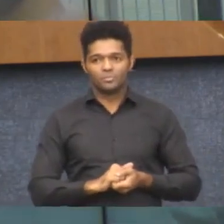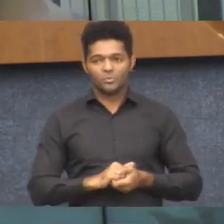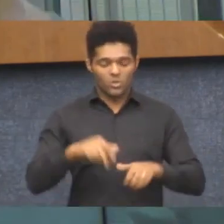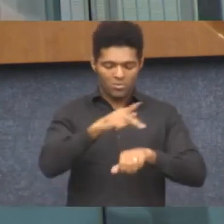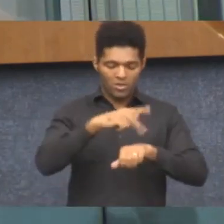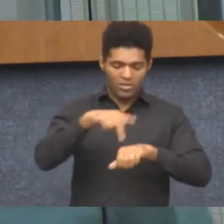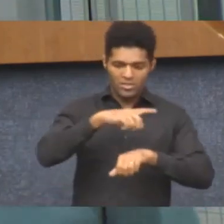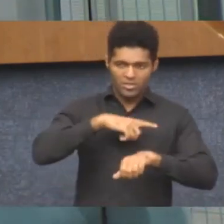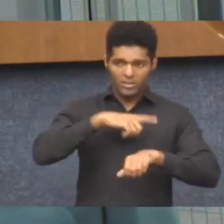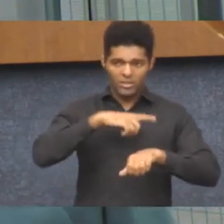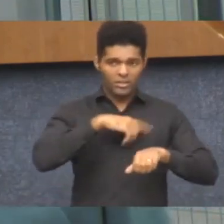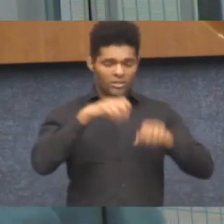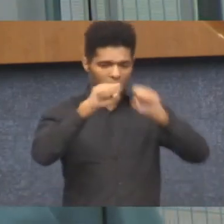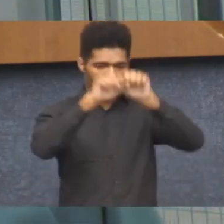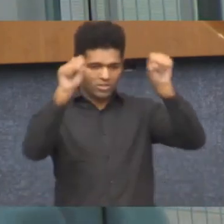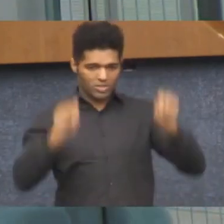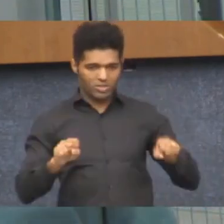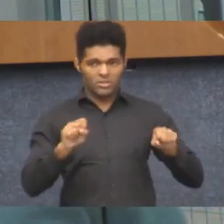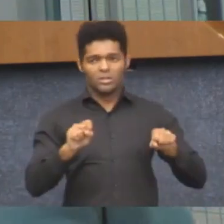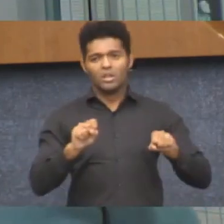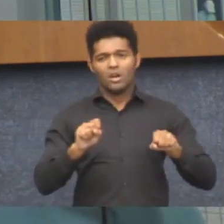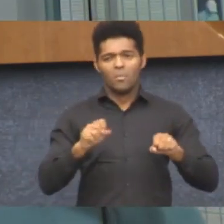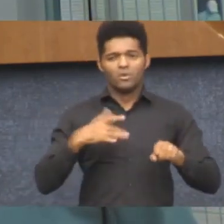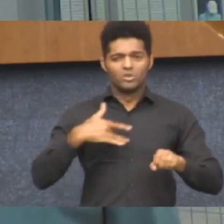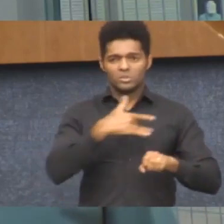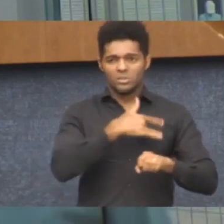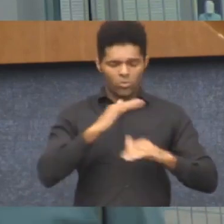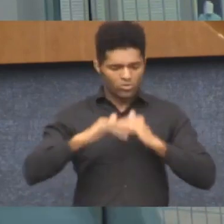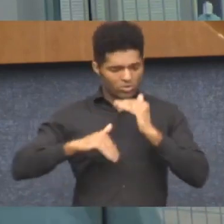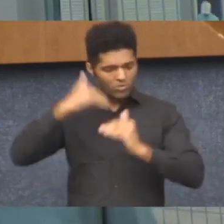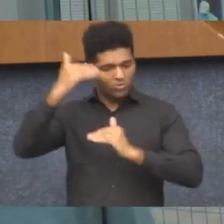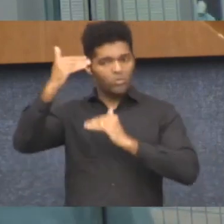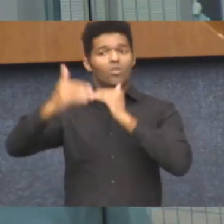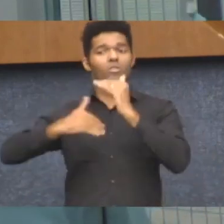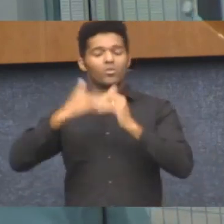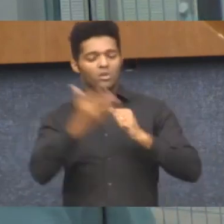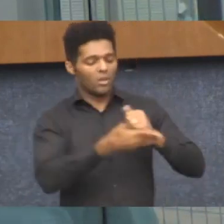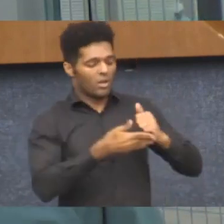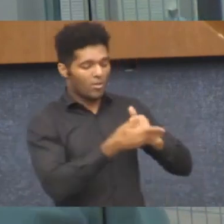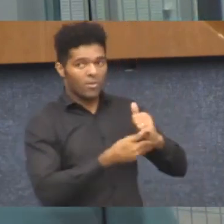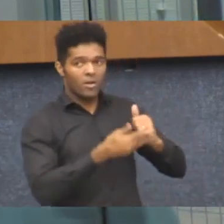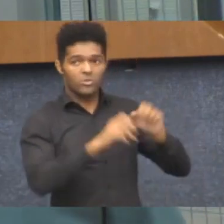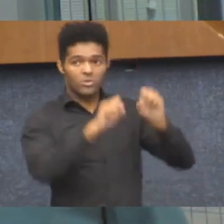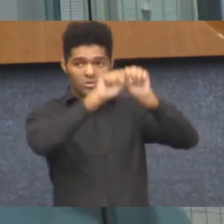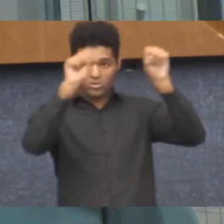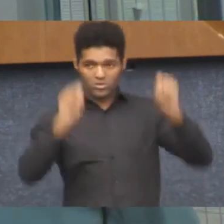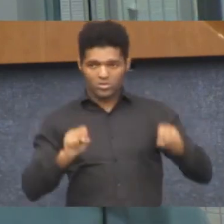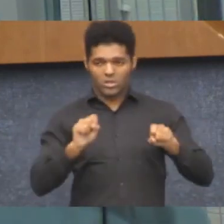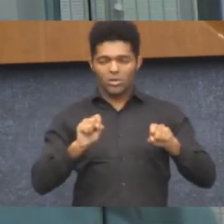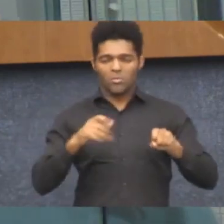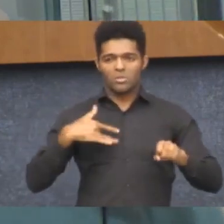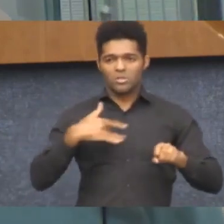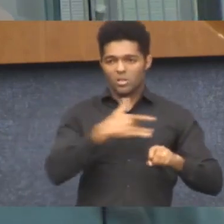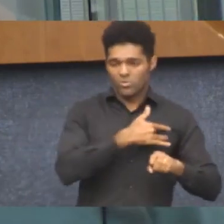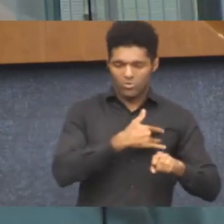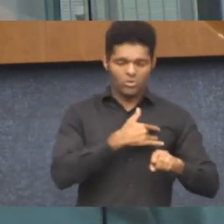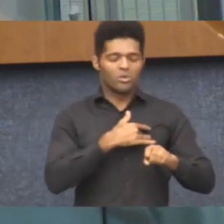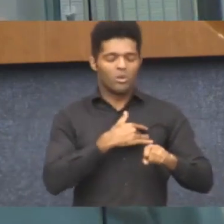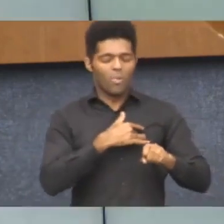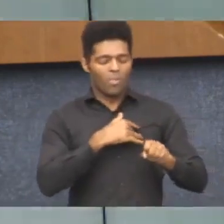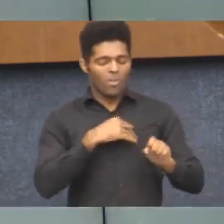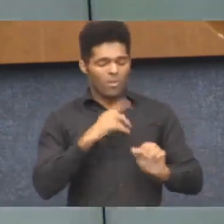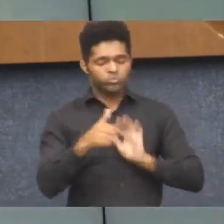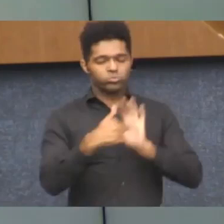Os países que têm sistemas de saúde evoluídos, né, fundamentam o seu sistema de saúde na figura de um médico